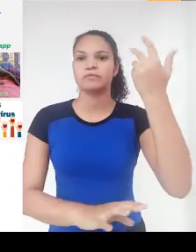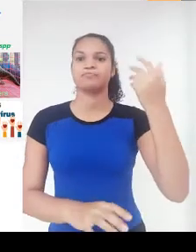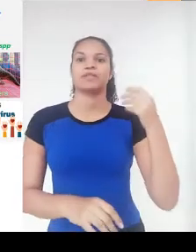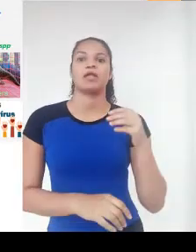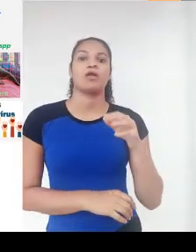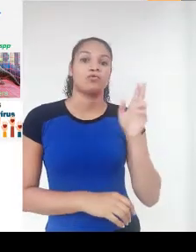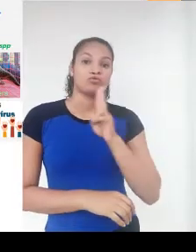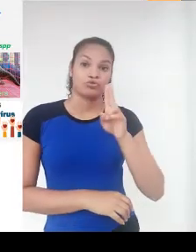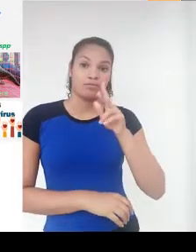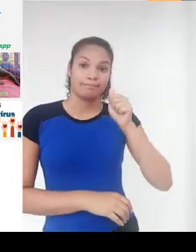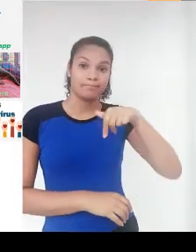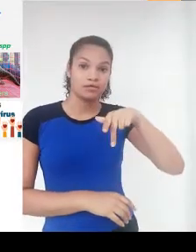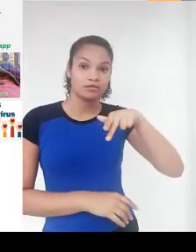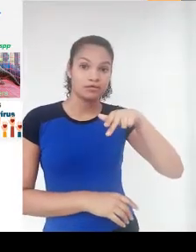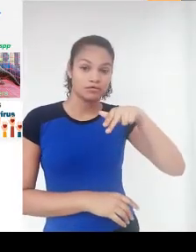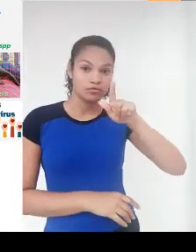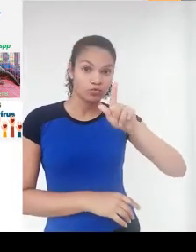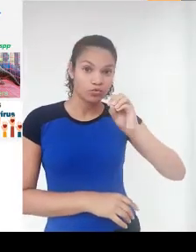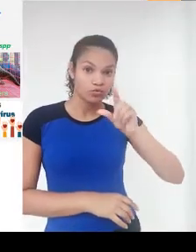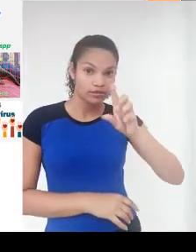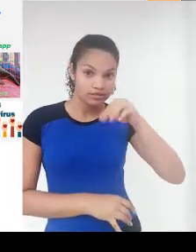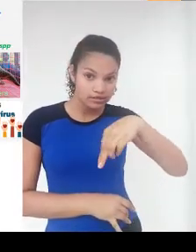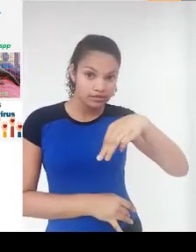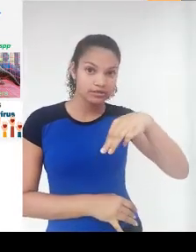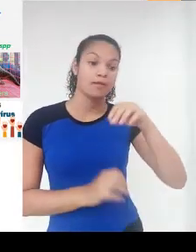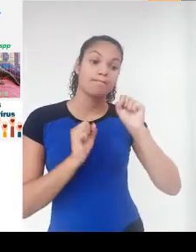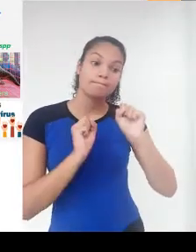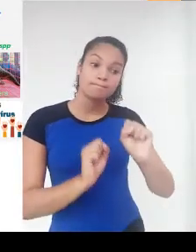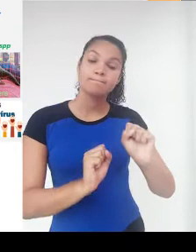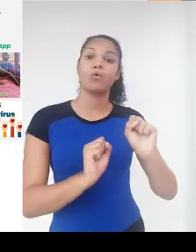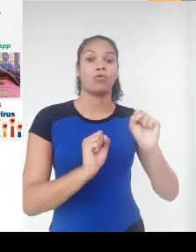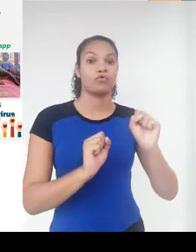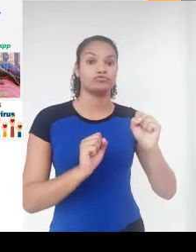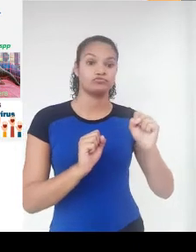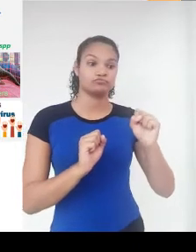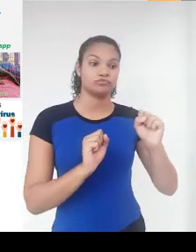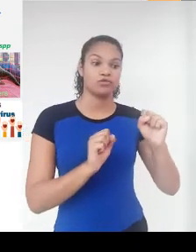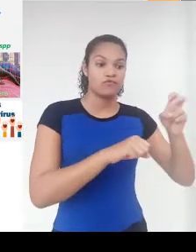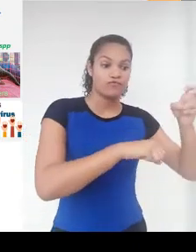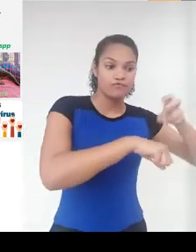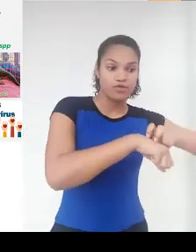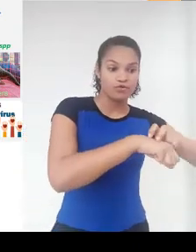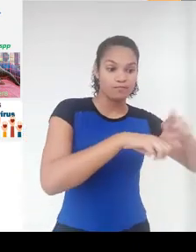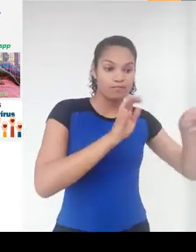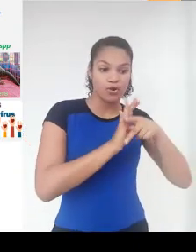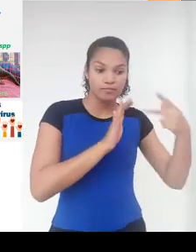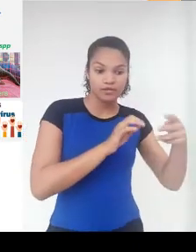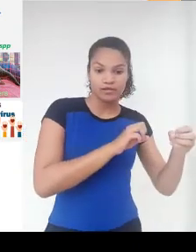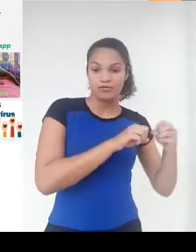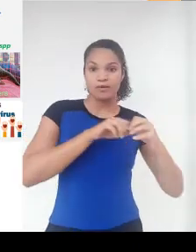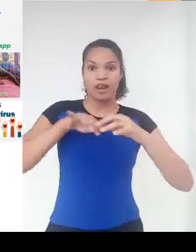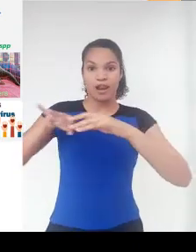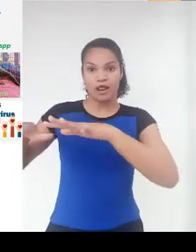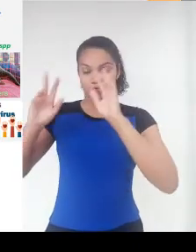asiático usado na alimentação humana, pode ter transmitido o vírus para a espécie humana, seria uma zoonose. Isso